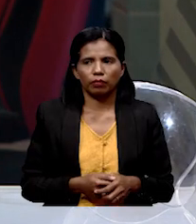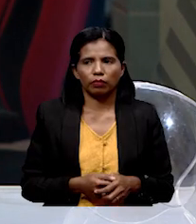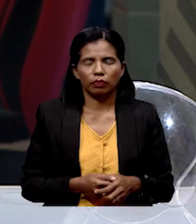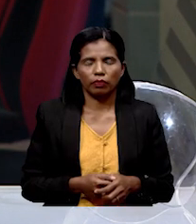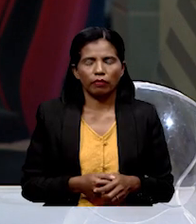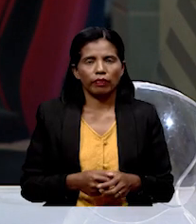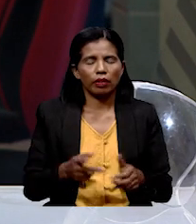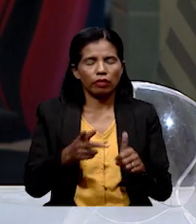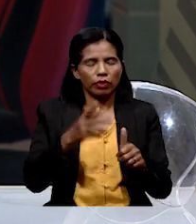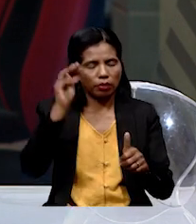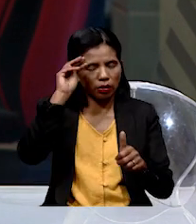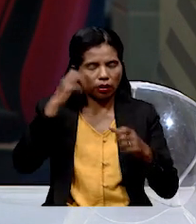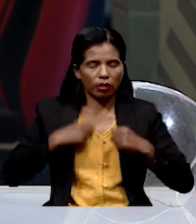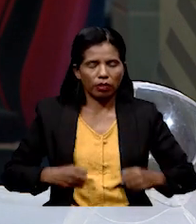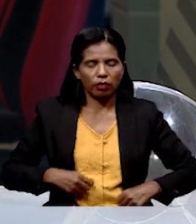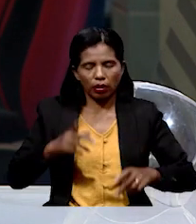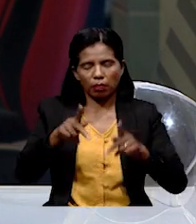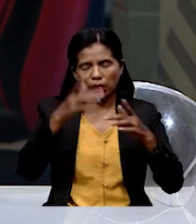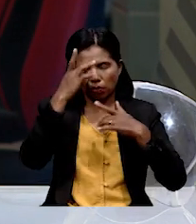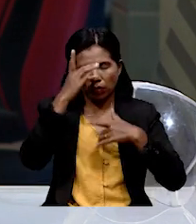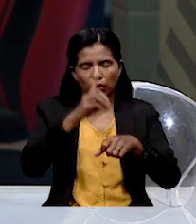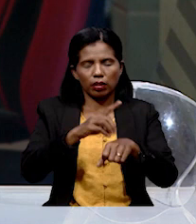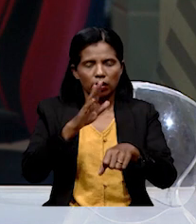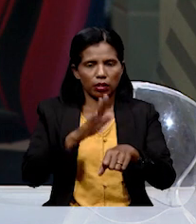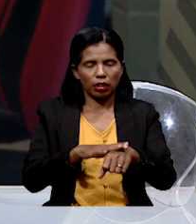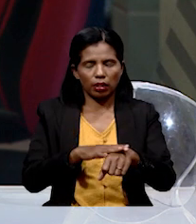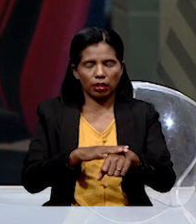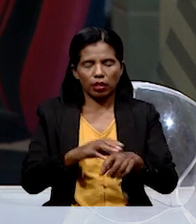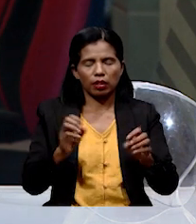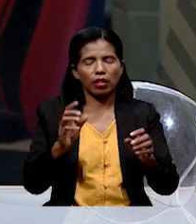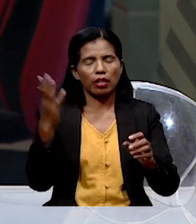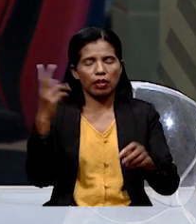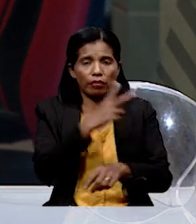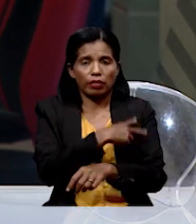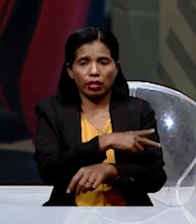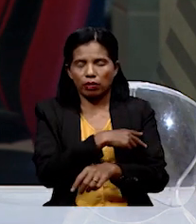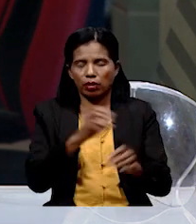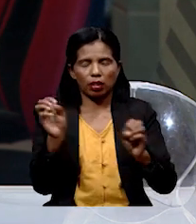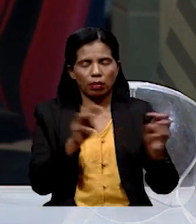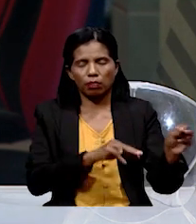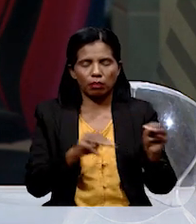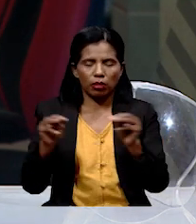Vice-ministro Saúde declara paciente dengue em Veracruz se la transfere para Tacitolo.